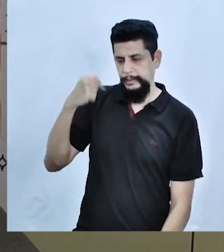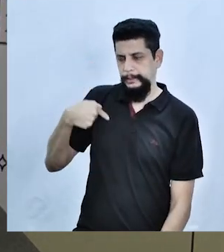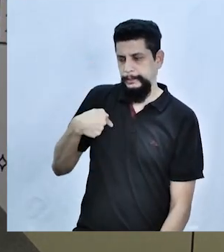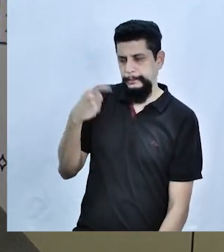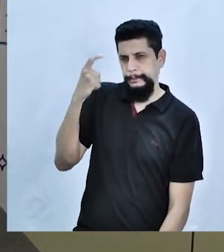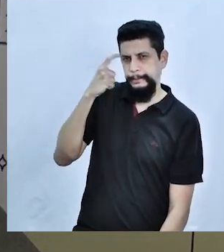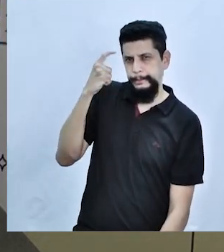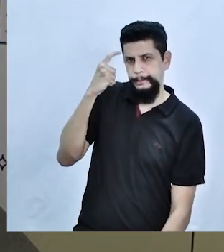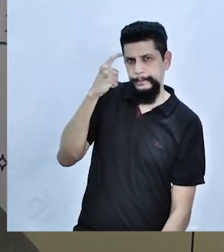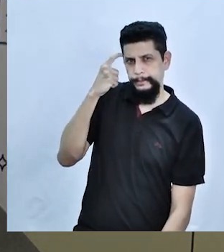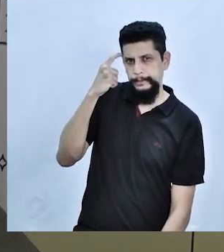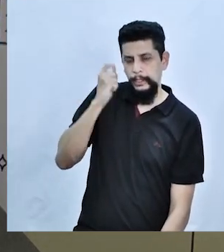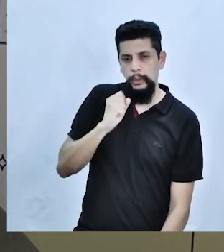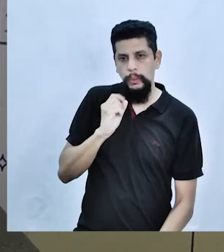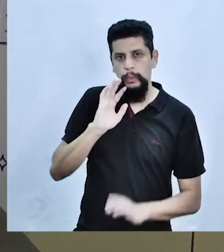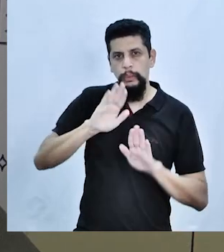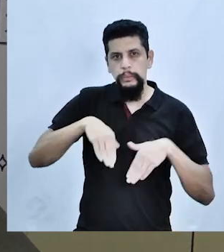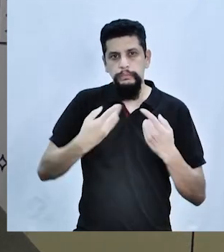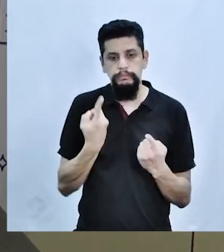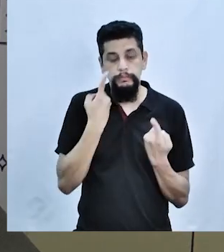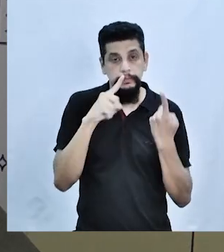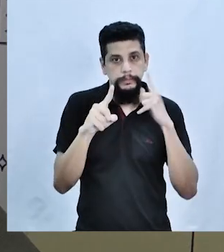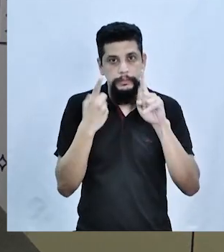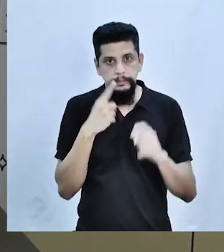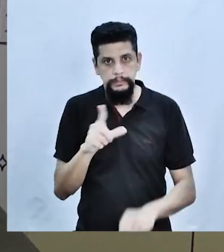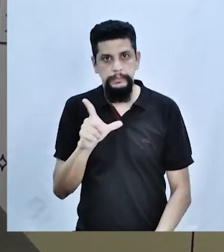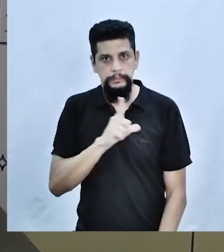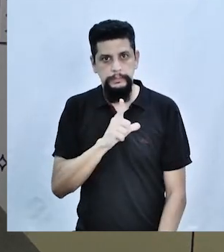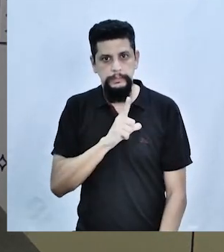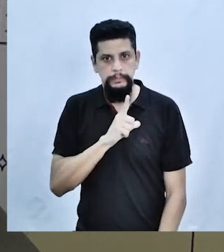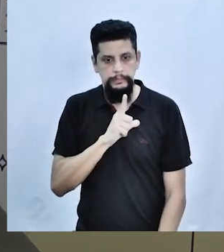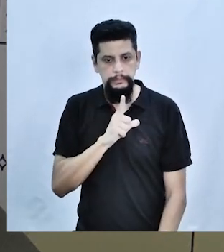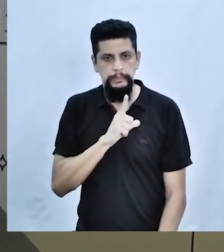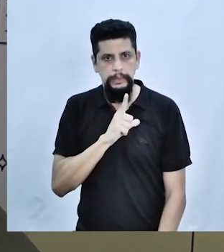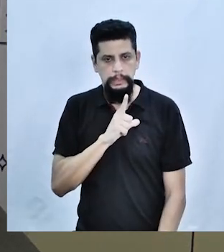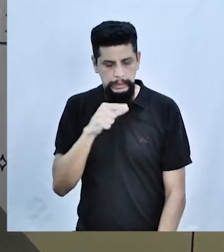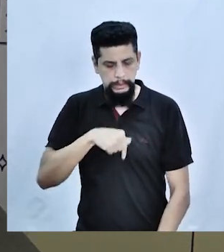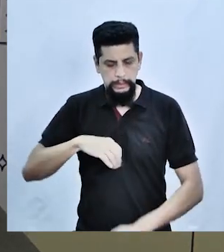professora, eu estava aqui pensando que quando eles descobriram que